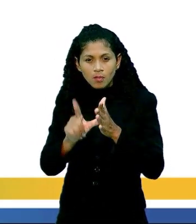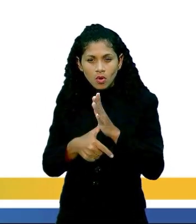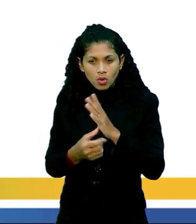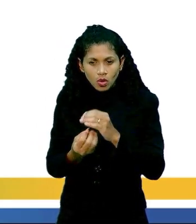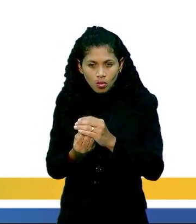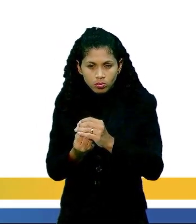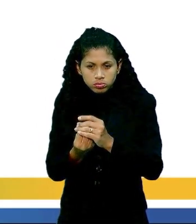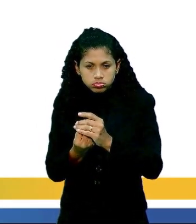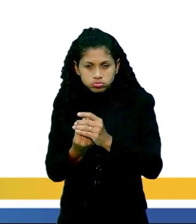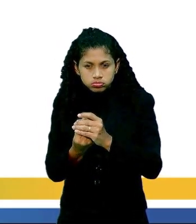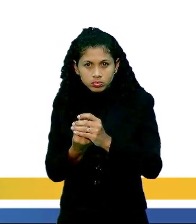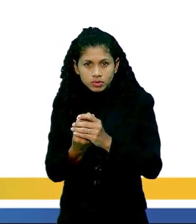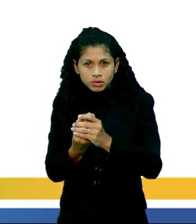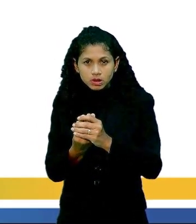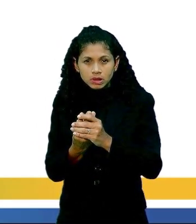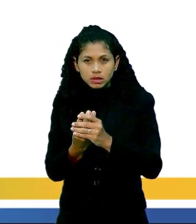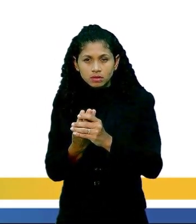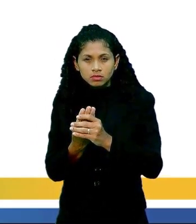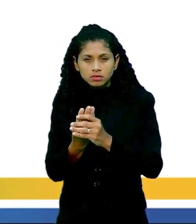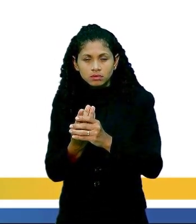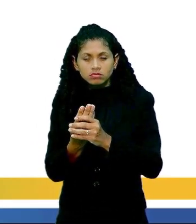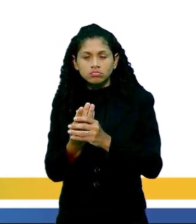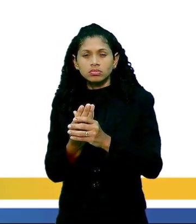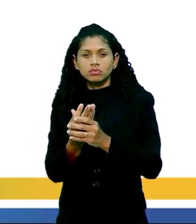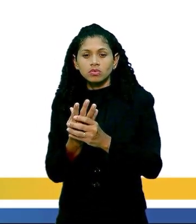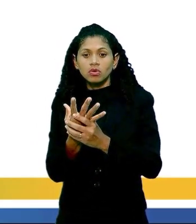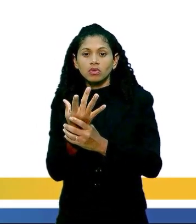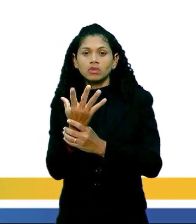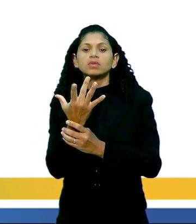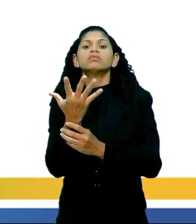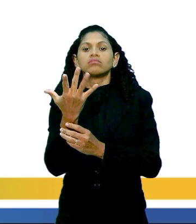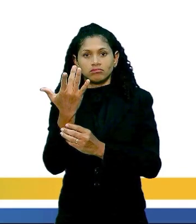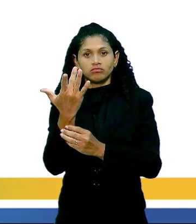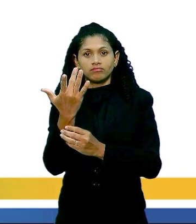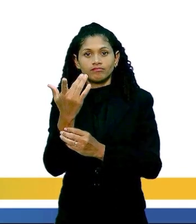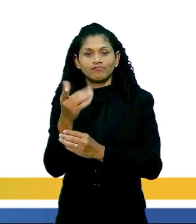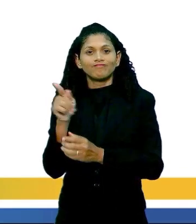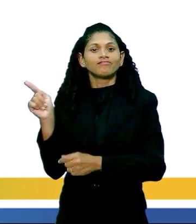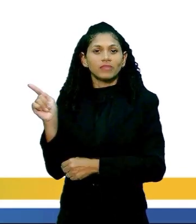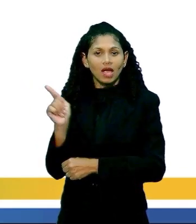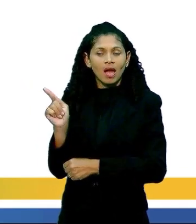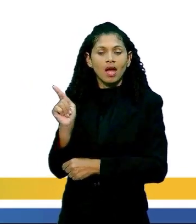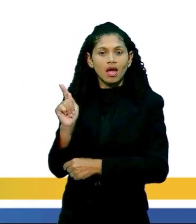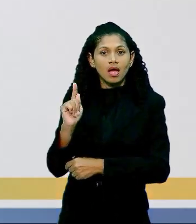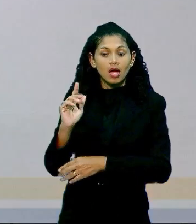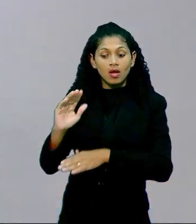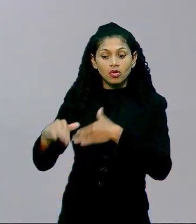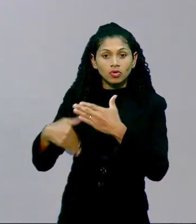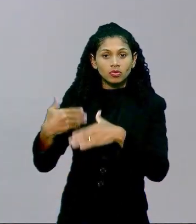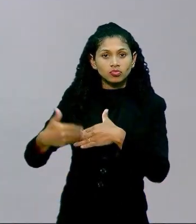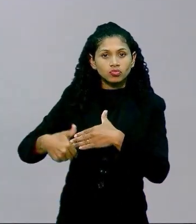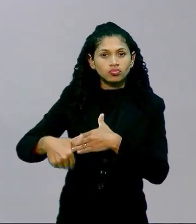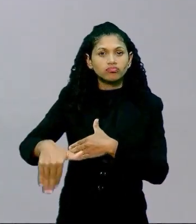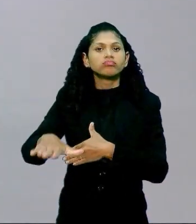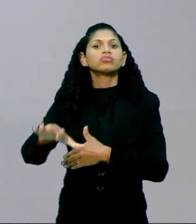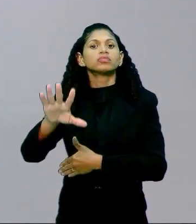essas plantas cresceram, enfim, isso é sucessão ecológica, ok? Vamos adiante.